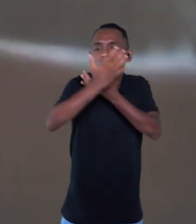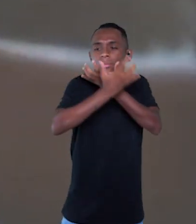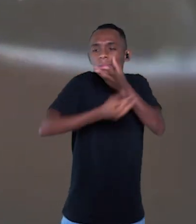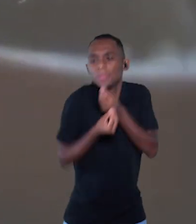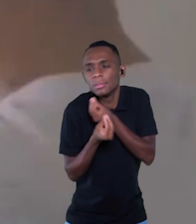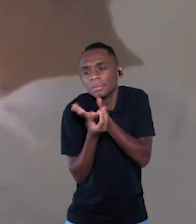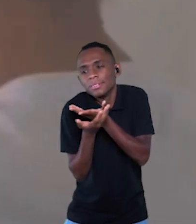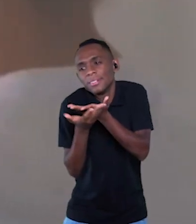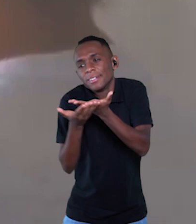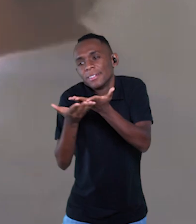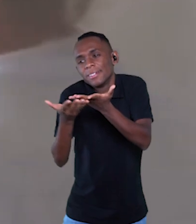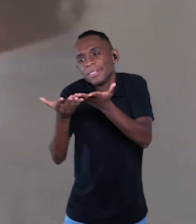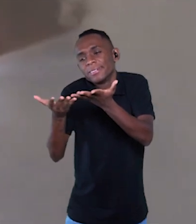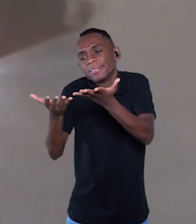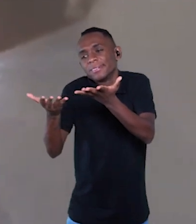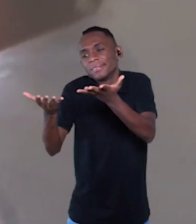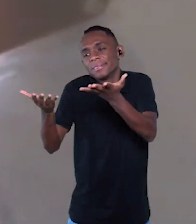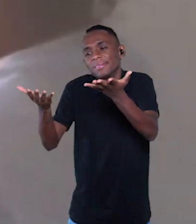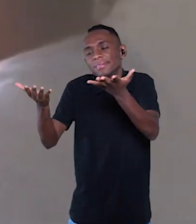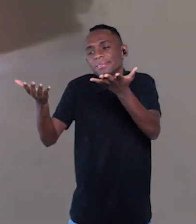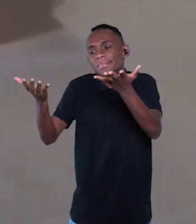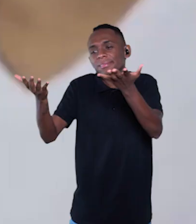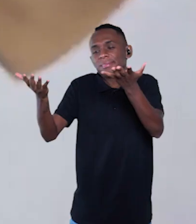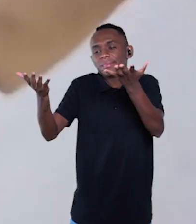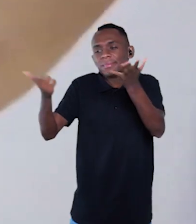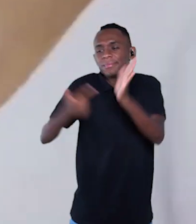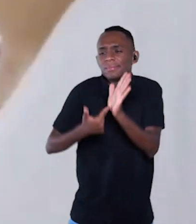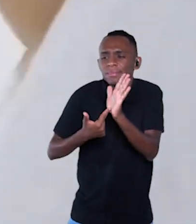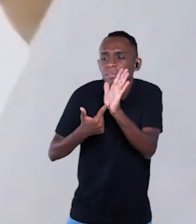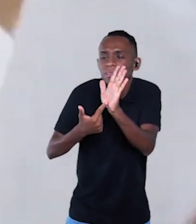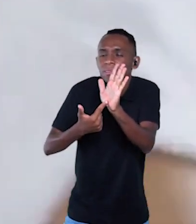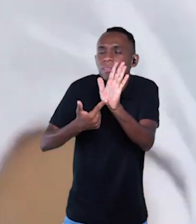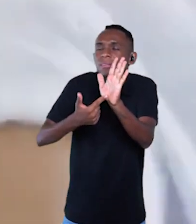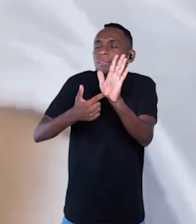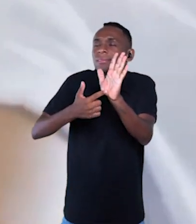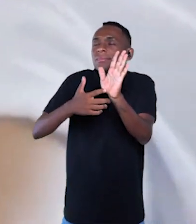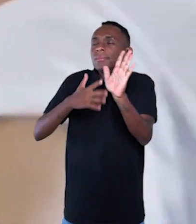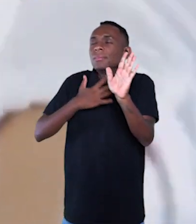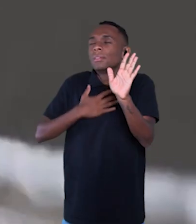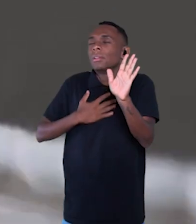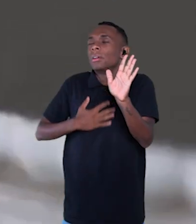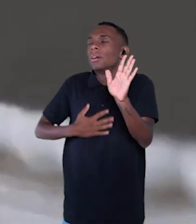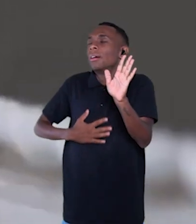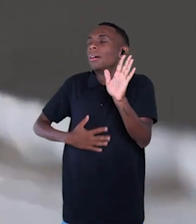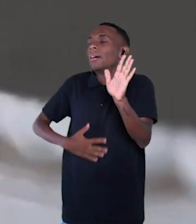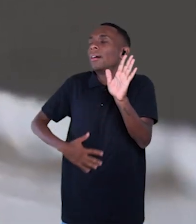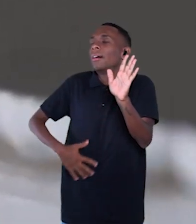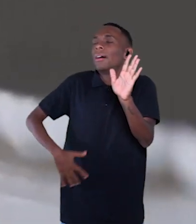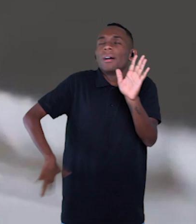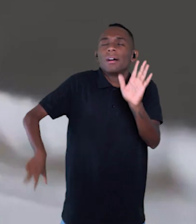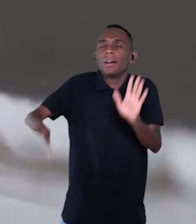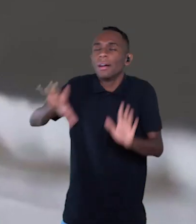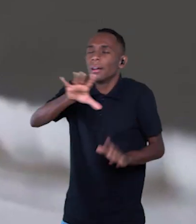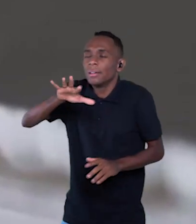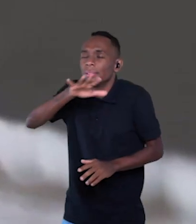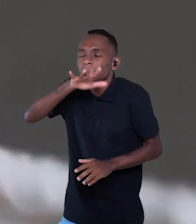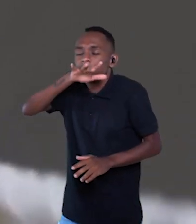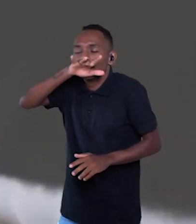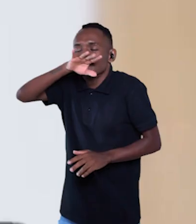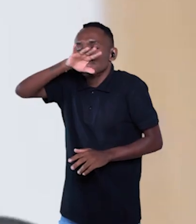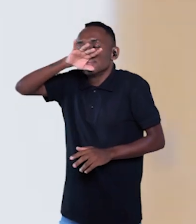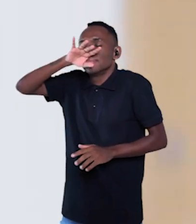lhe esperando. Eu vou respirar o seu cheiro de